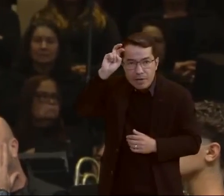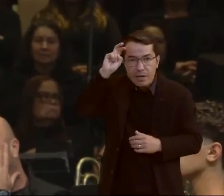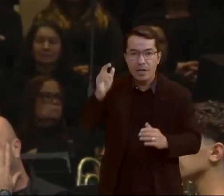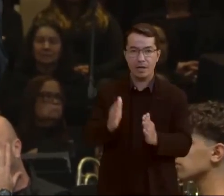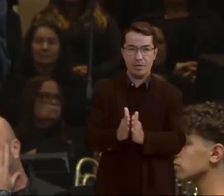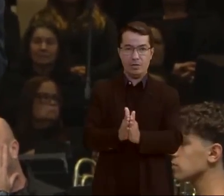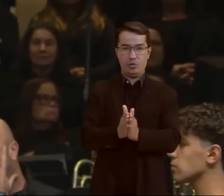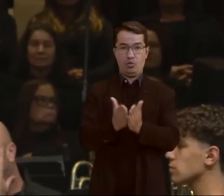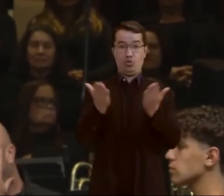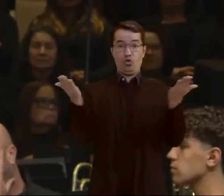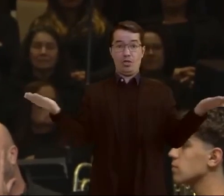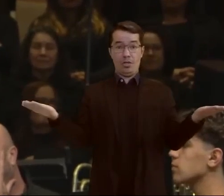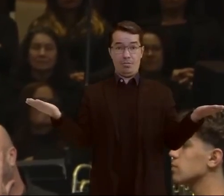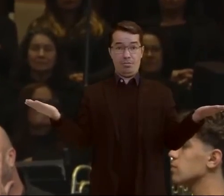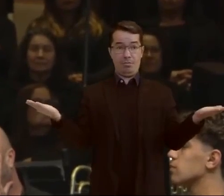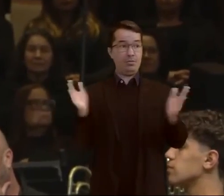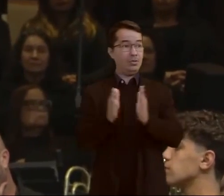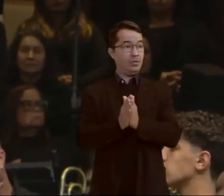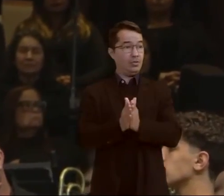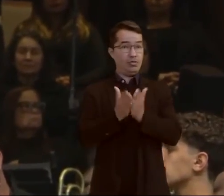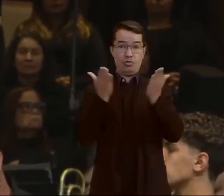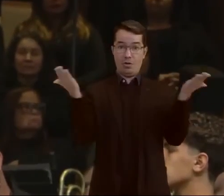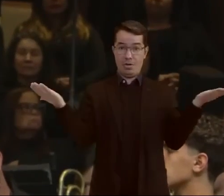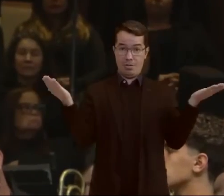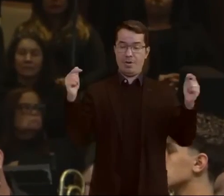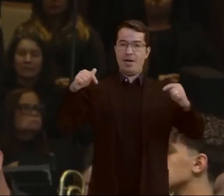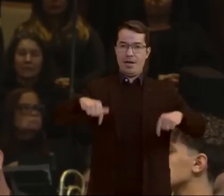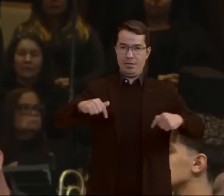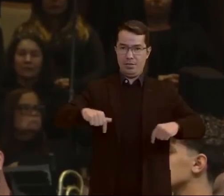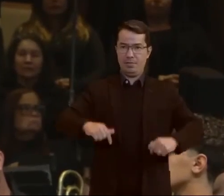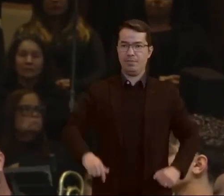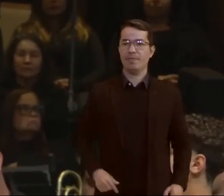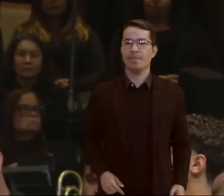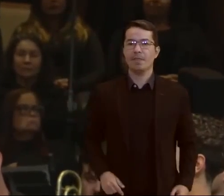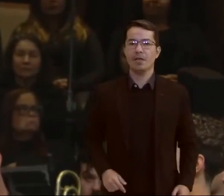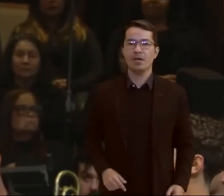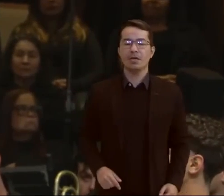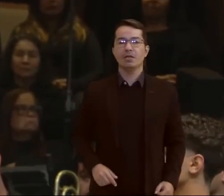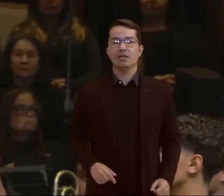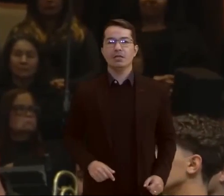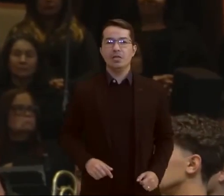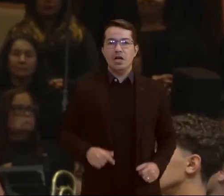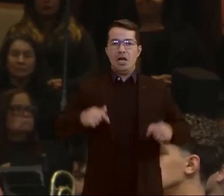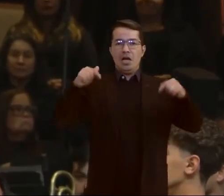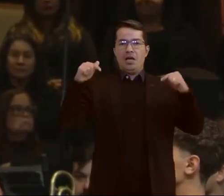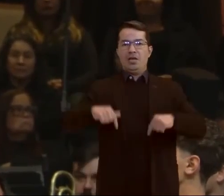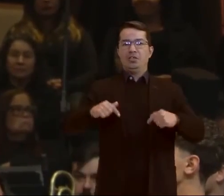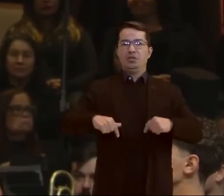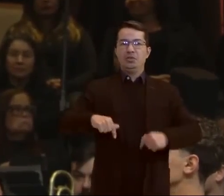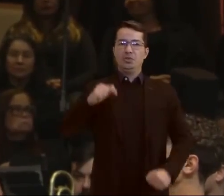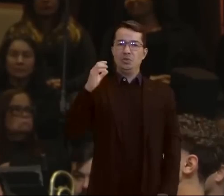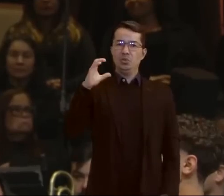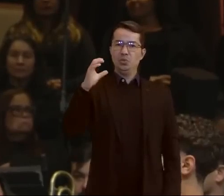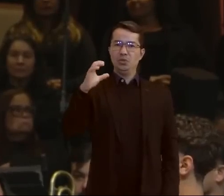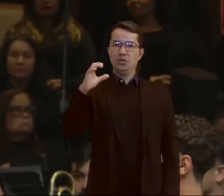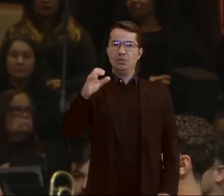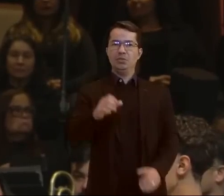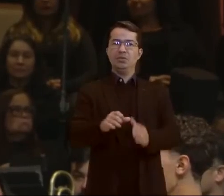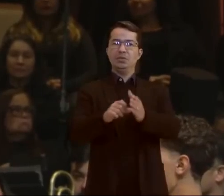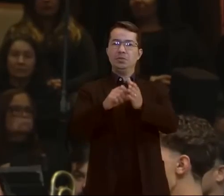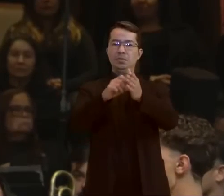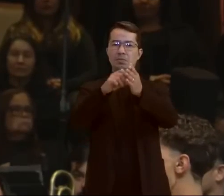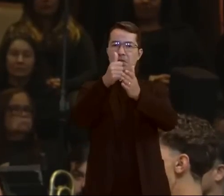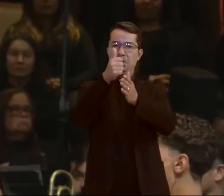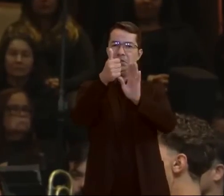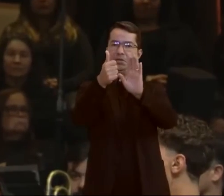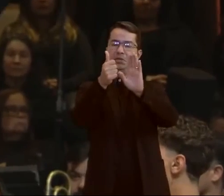dessa cidade. Saiu no jornal o seguinte: o absurdo que estava acontecendo em Curitiba, que a primeira igreja queria